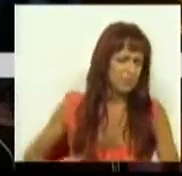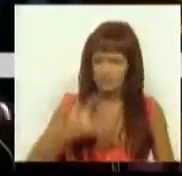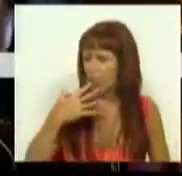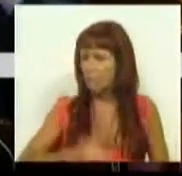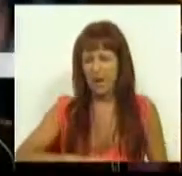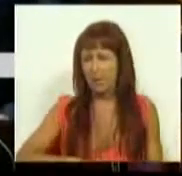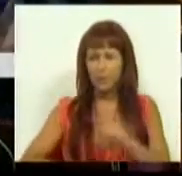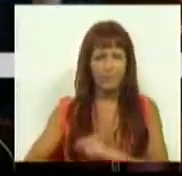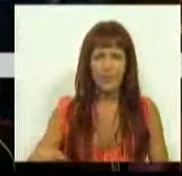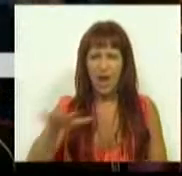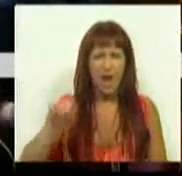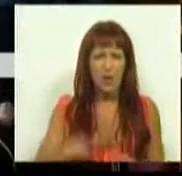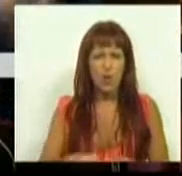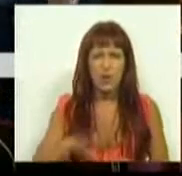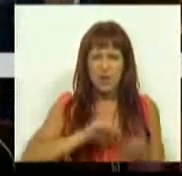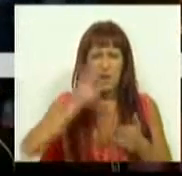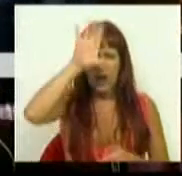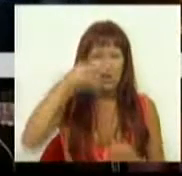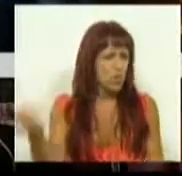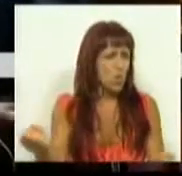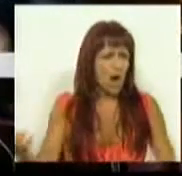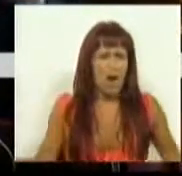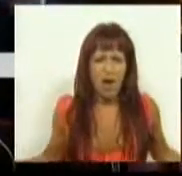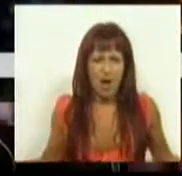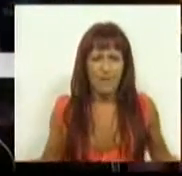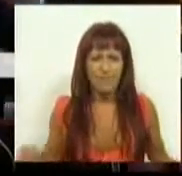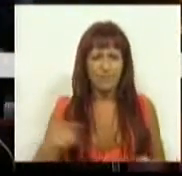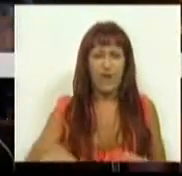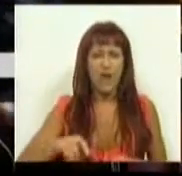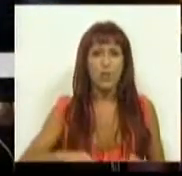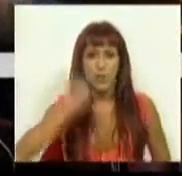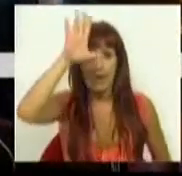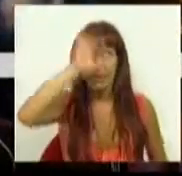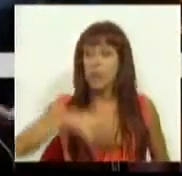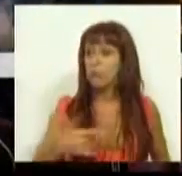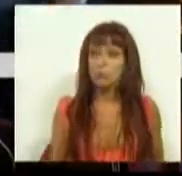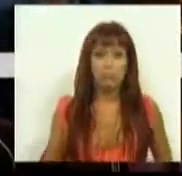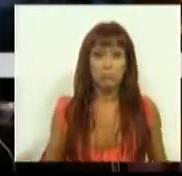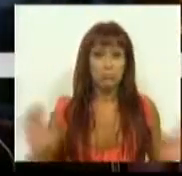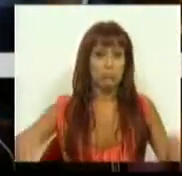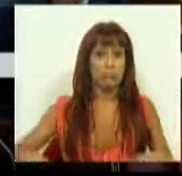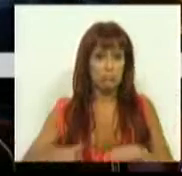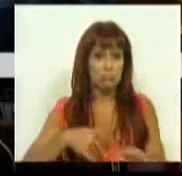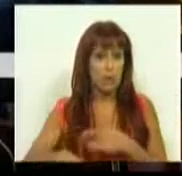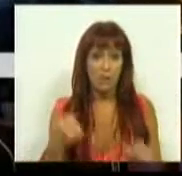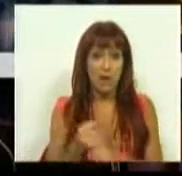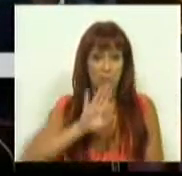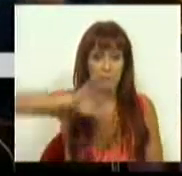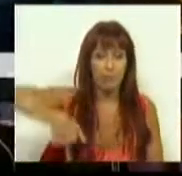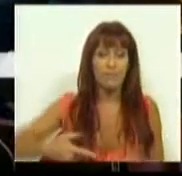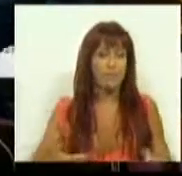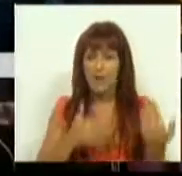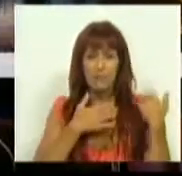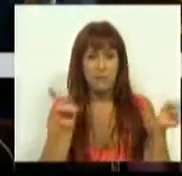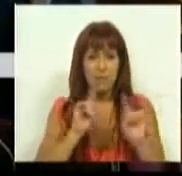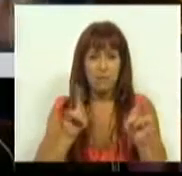completamente, uma área em que o Estado de Estado não existe, uma área em que o Primeiro-Ministro não exerce as suas funções de